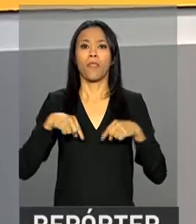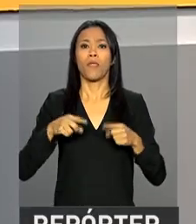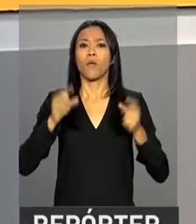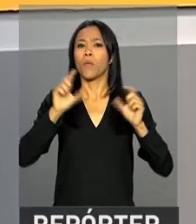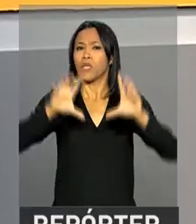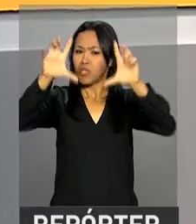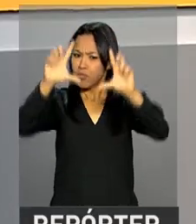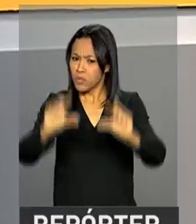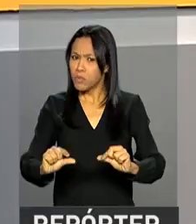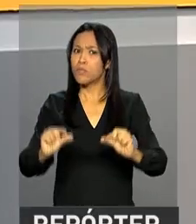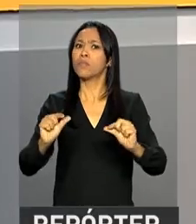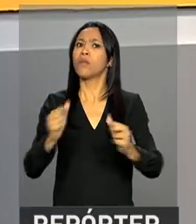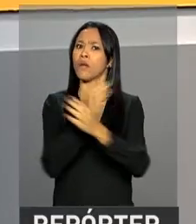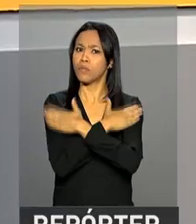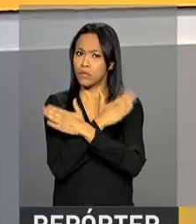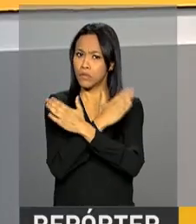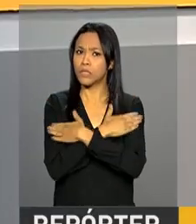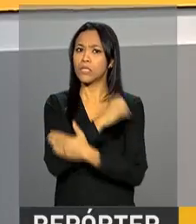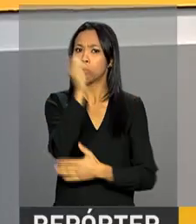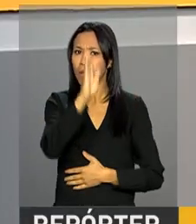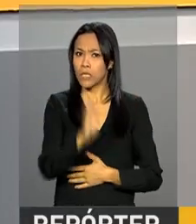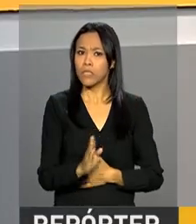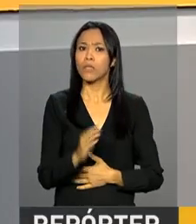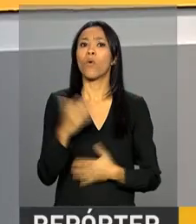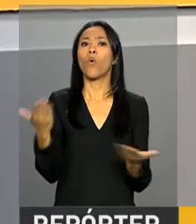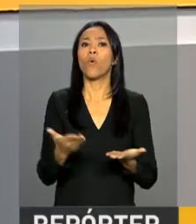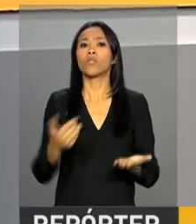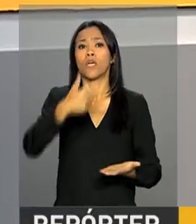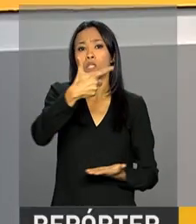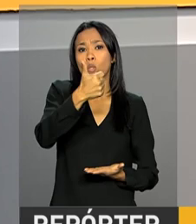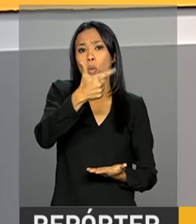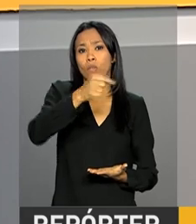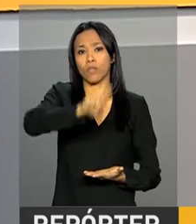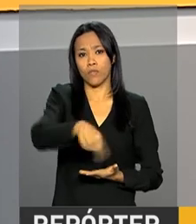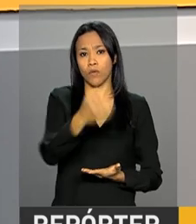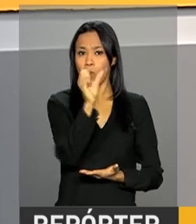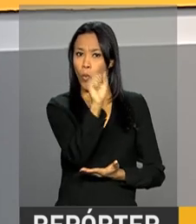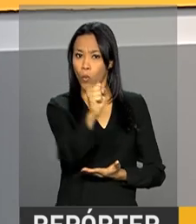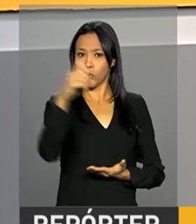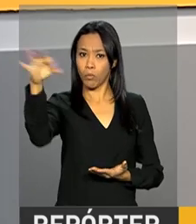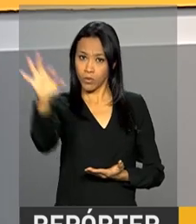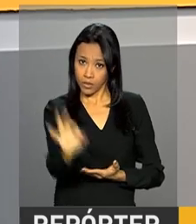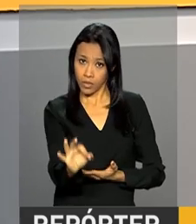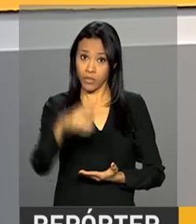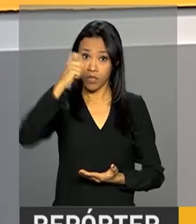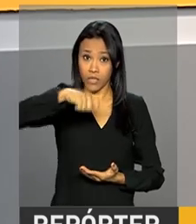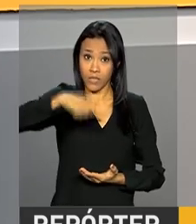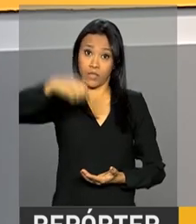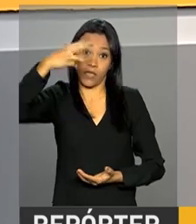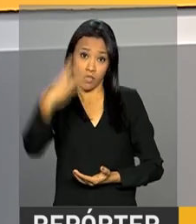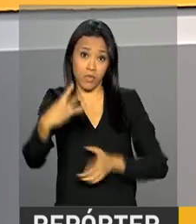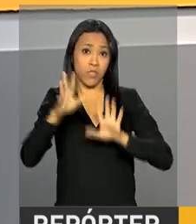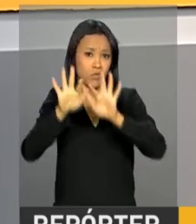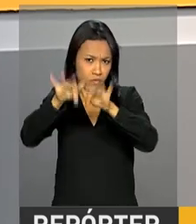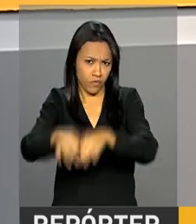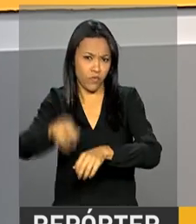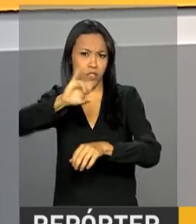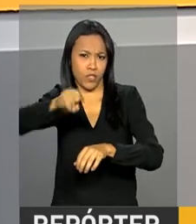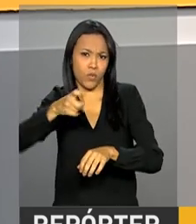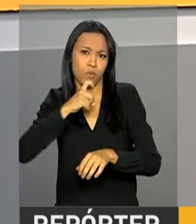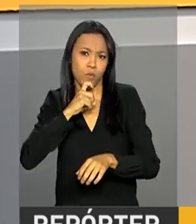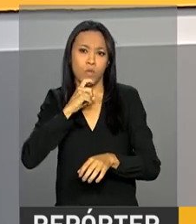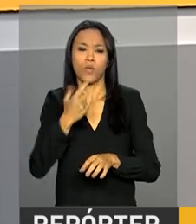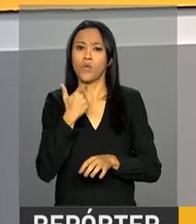Queda no desemprego no Brasil. A taxa ficou em 12,8% no trimestre encerrado em julho. Os dados